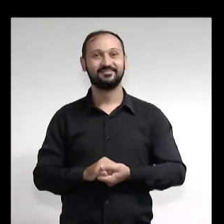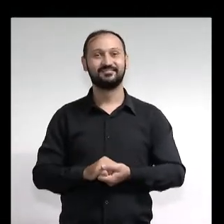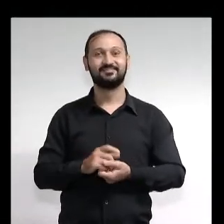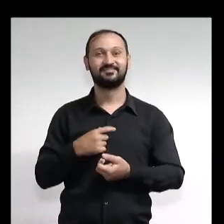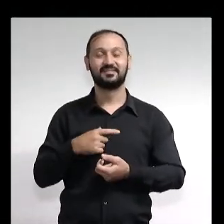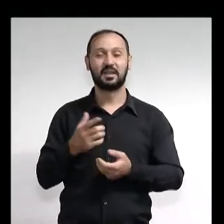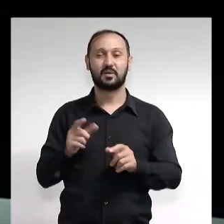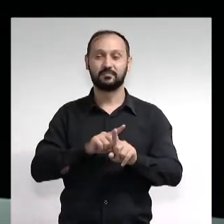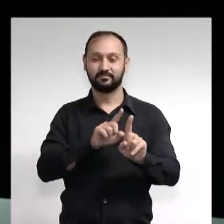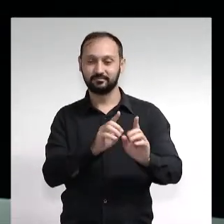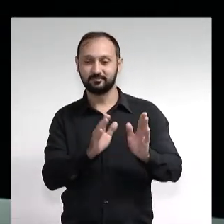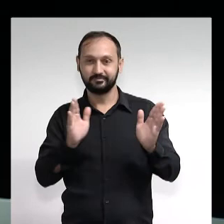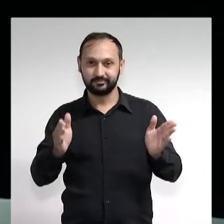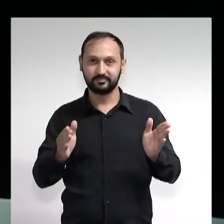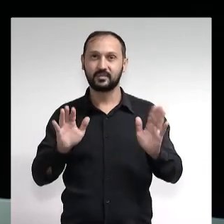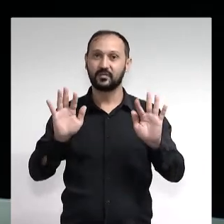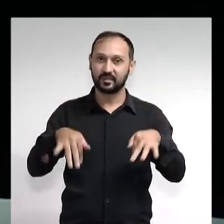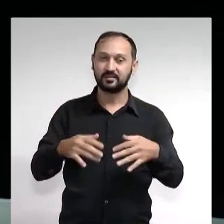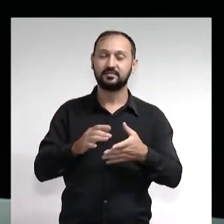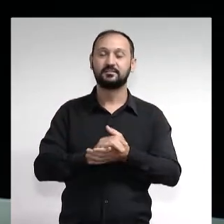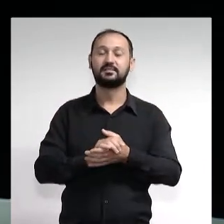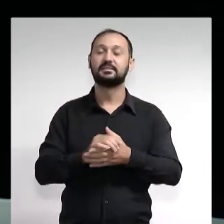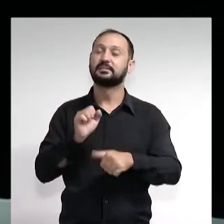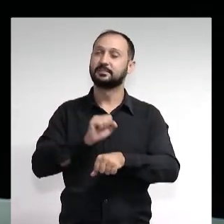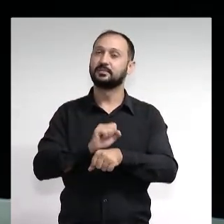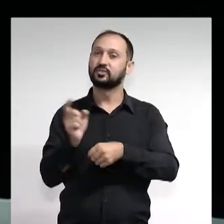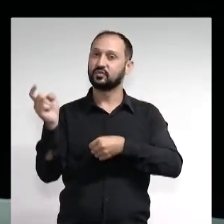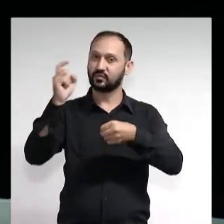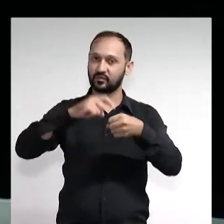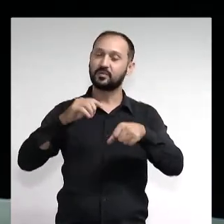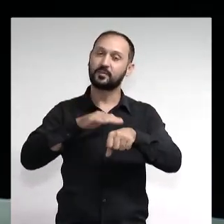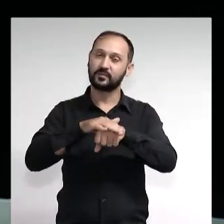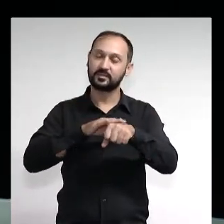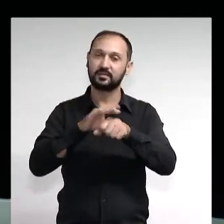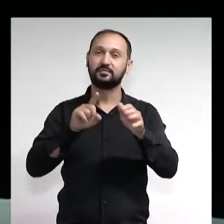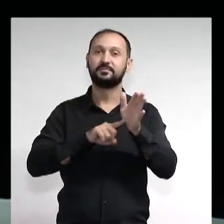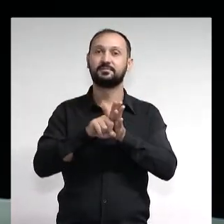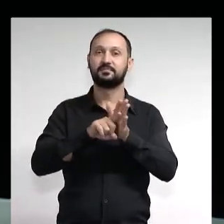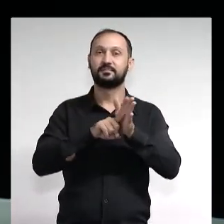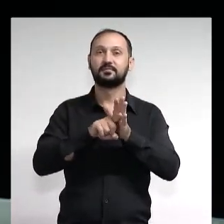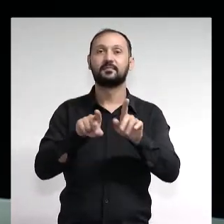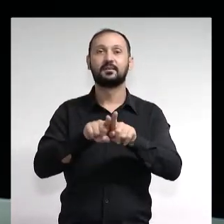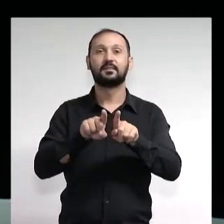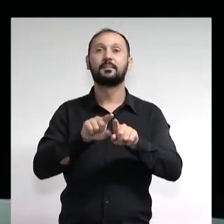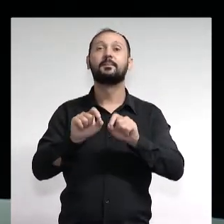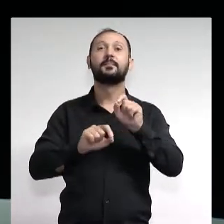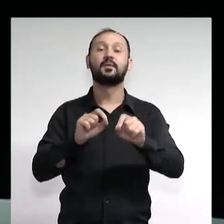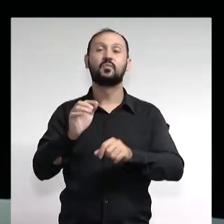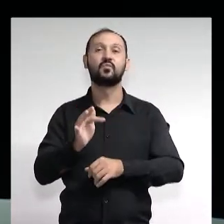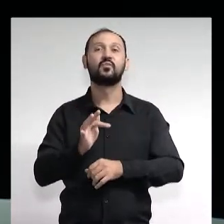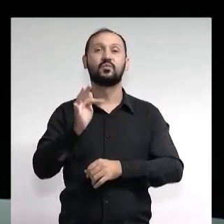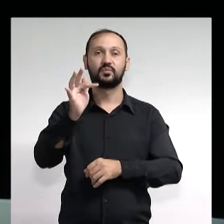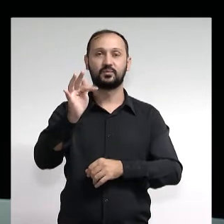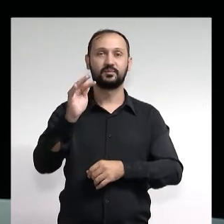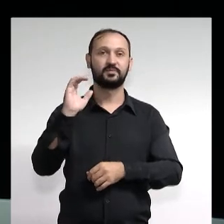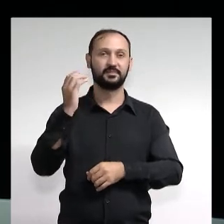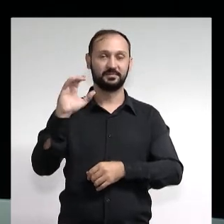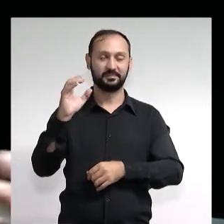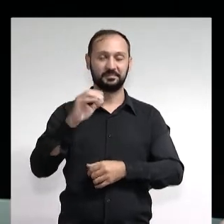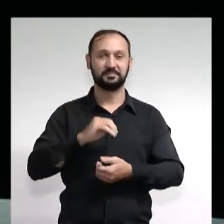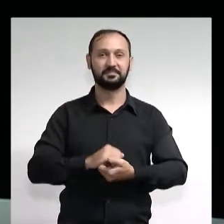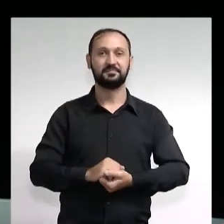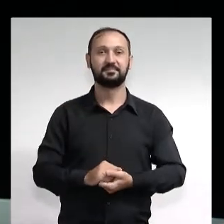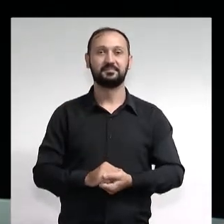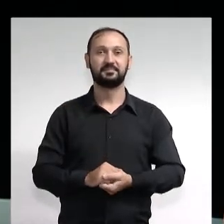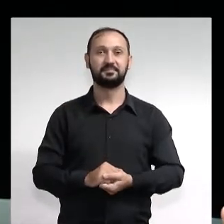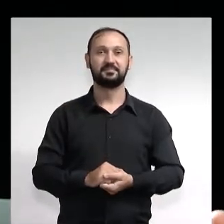respondeu. Bom, mais um bloco encerrado. Daqui a pouco a gente volta a conversar sobre a pesquisa e também